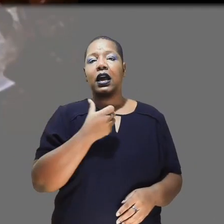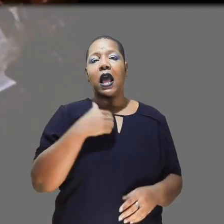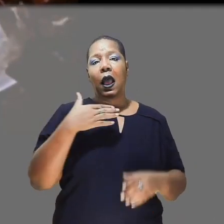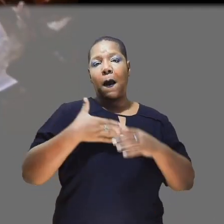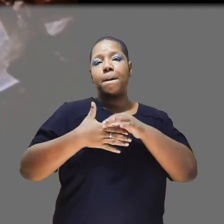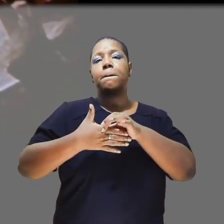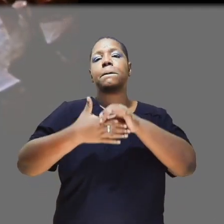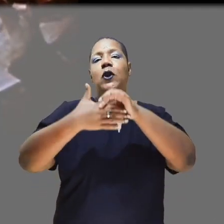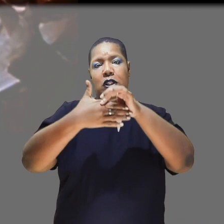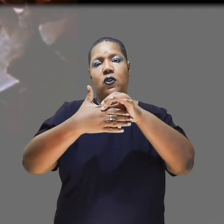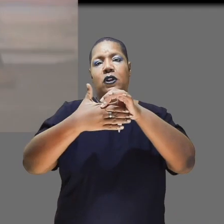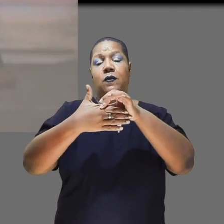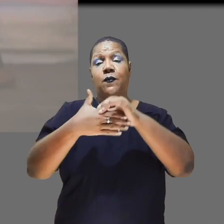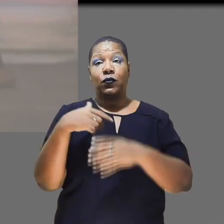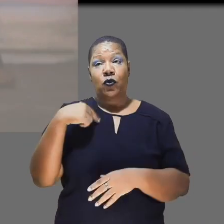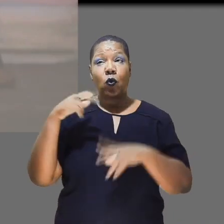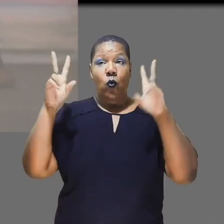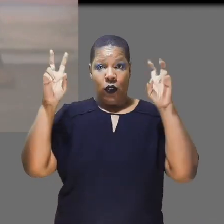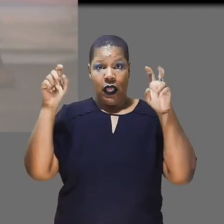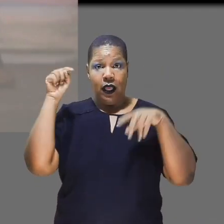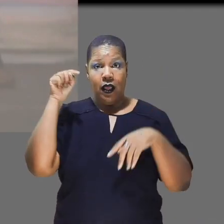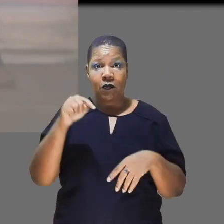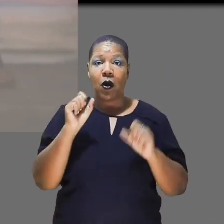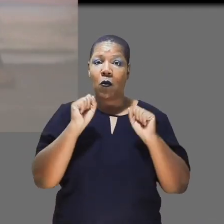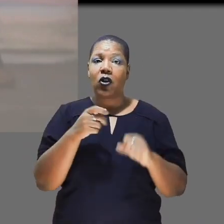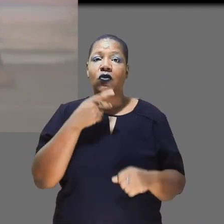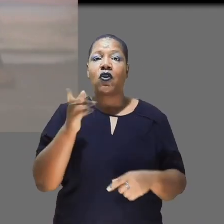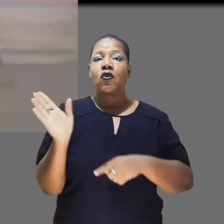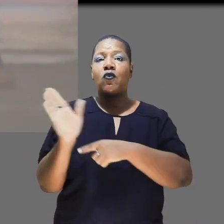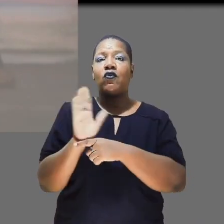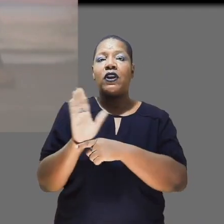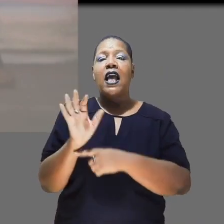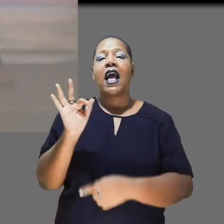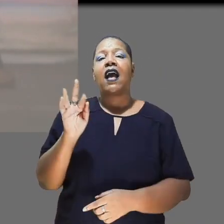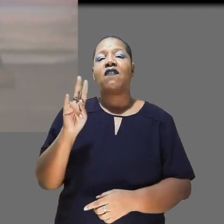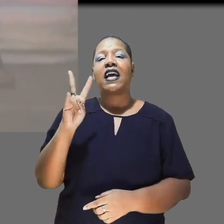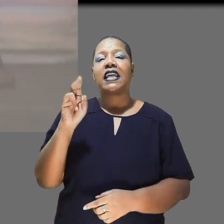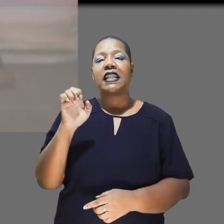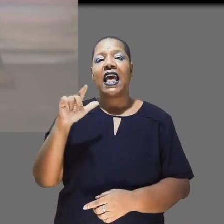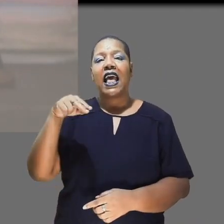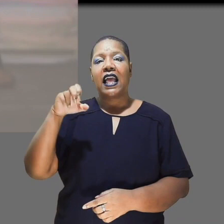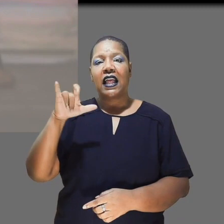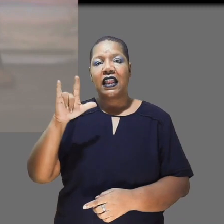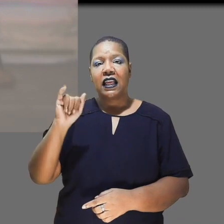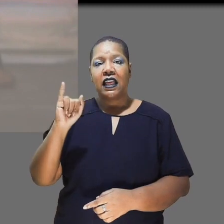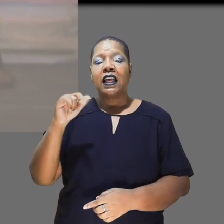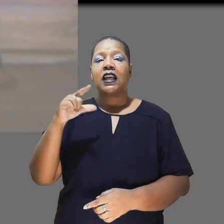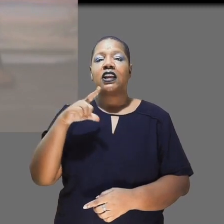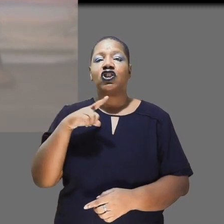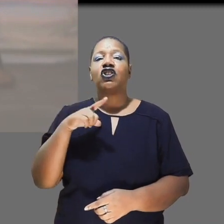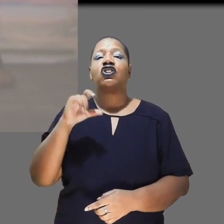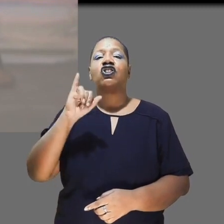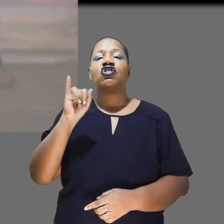protagonista. Sobre esse assunto, podemos citar o filme Farinelli, Il Castrato, de Gérard